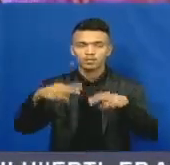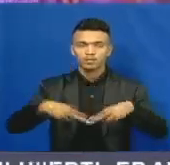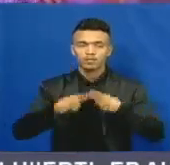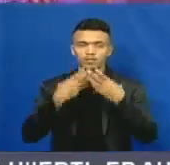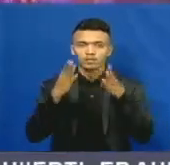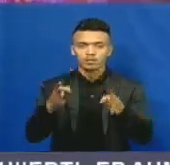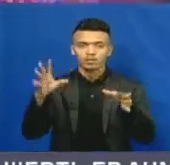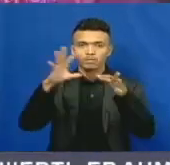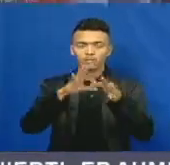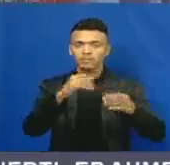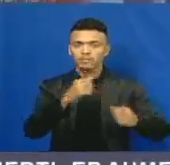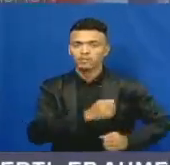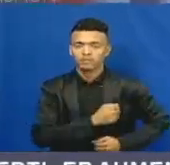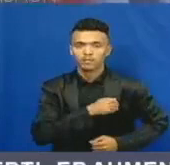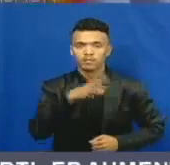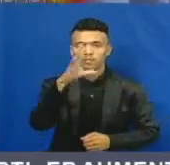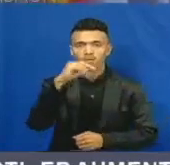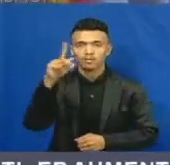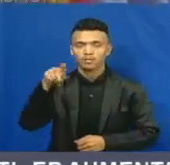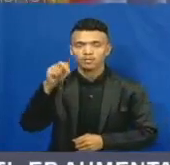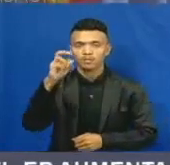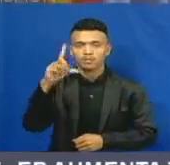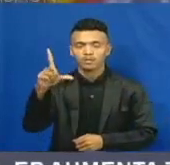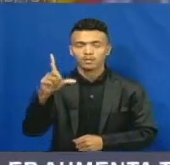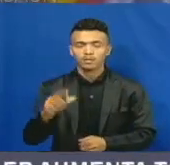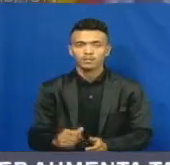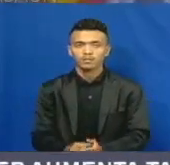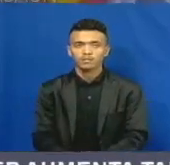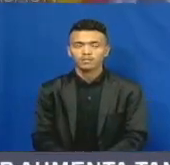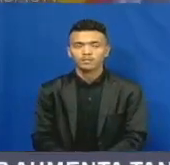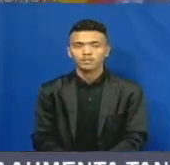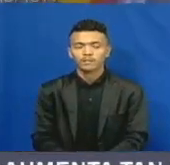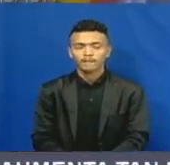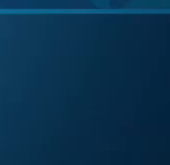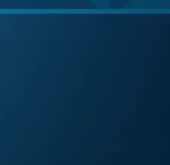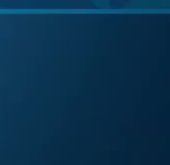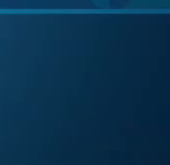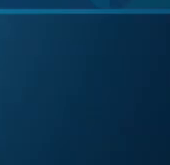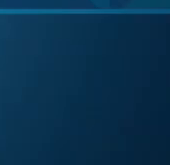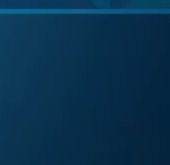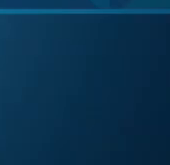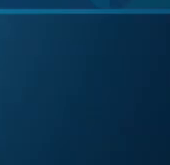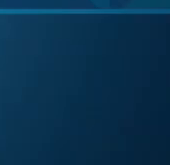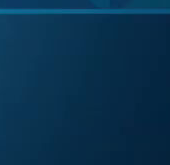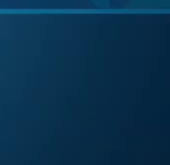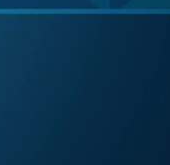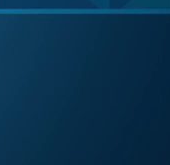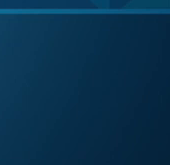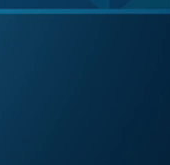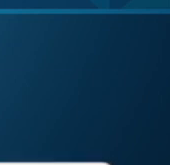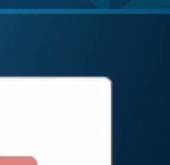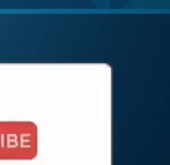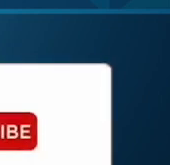membro FDTL no PNTL. Husi Vikeke, Paulino Pinto, RTTL. atu hetang